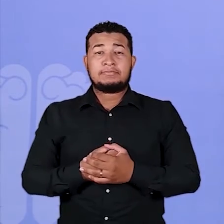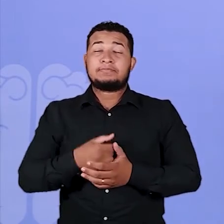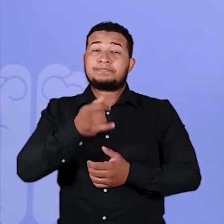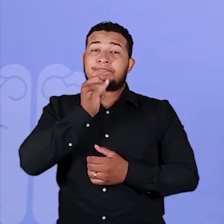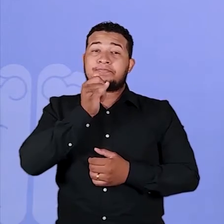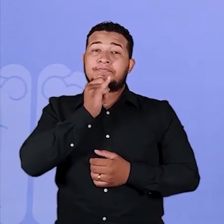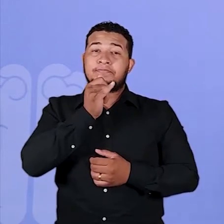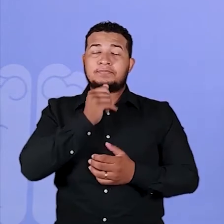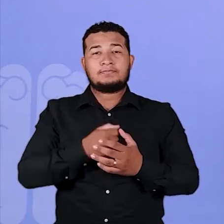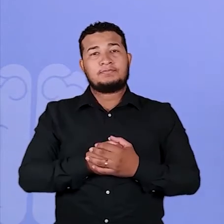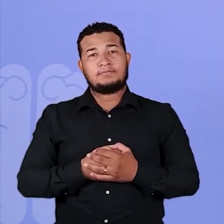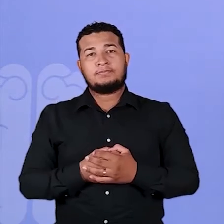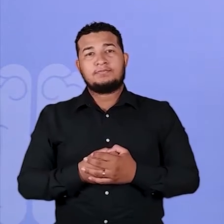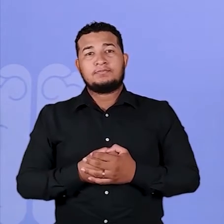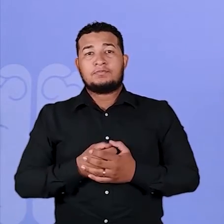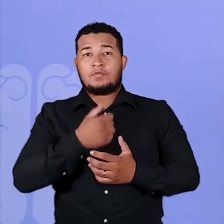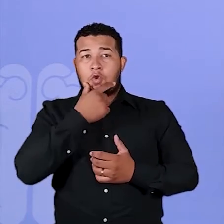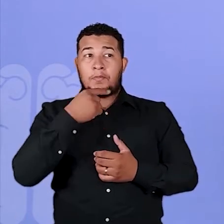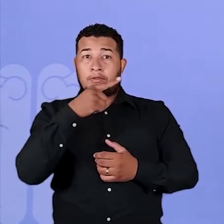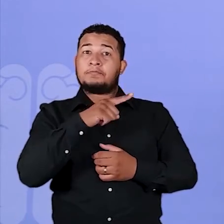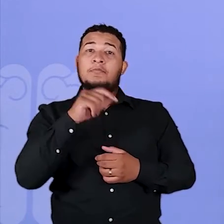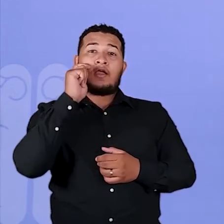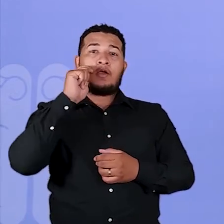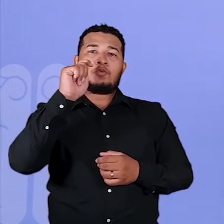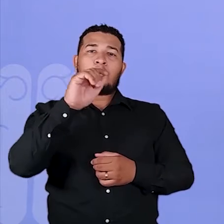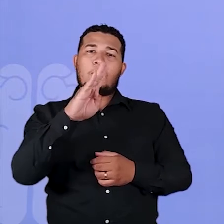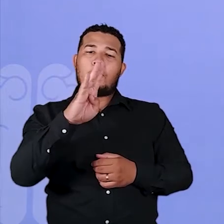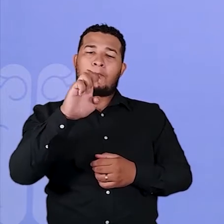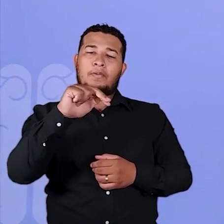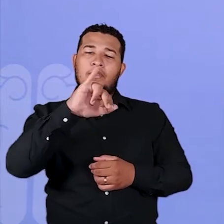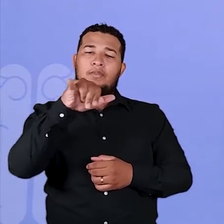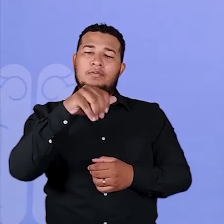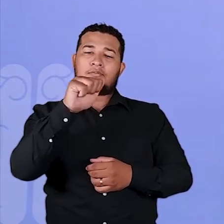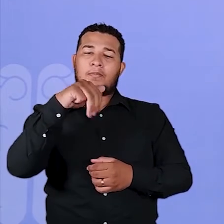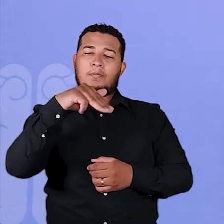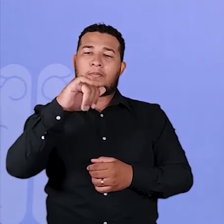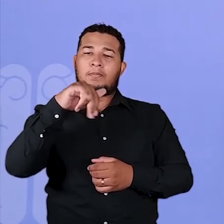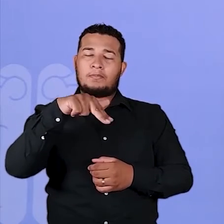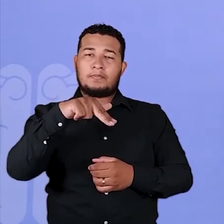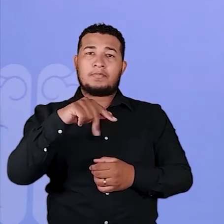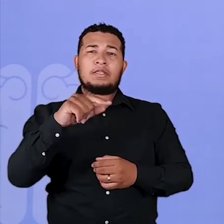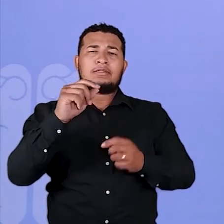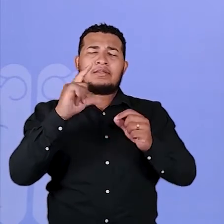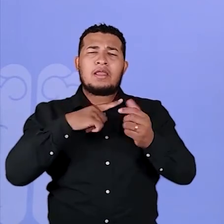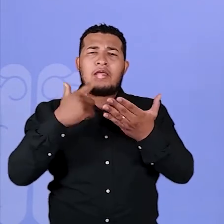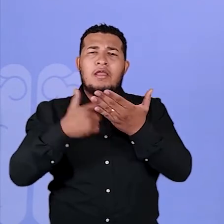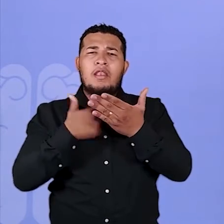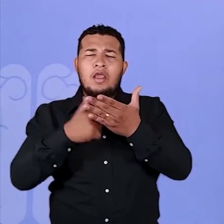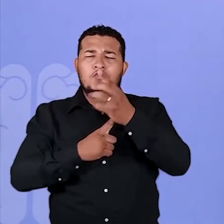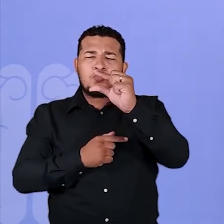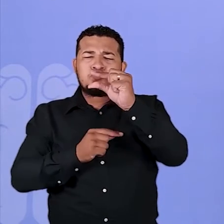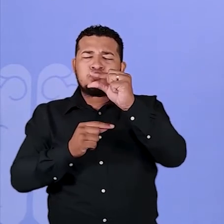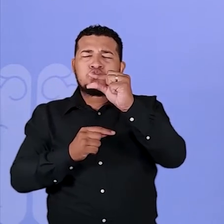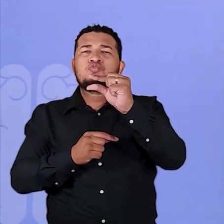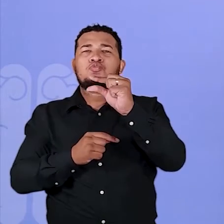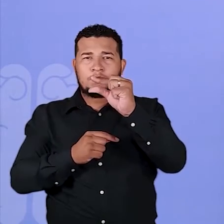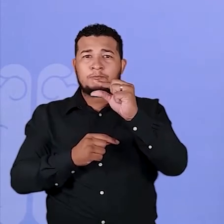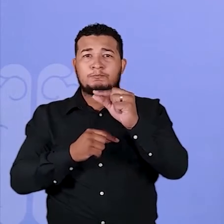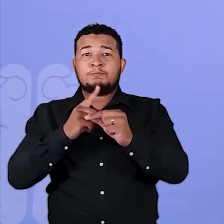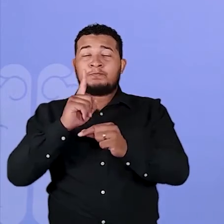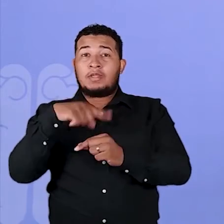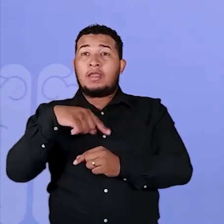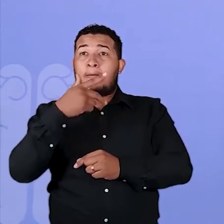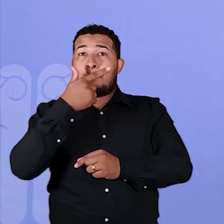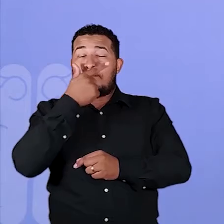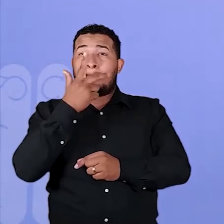Vou dar um exemplo disso. O Bentham utiliza esse raciocínio para, num livrinho bem pequenininho, na época